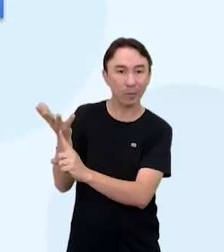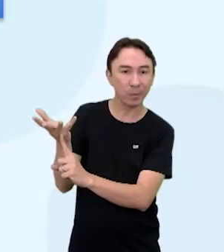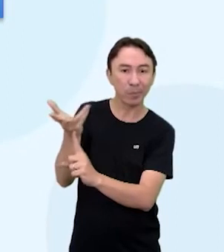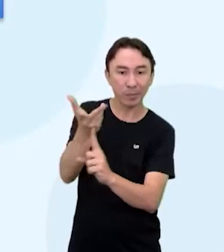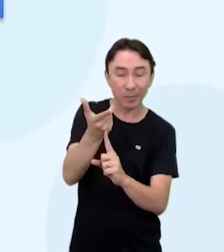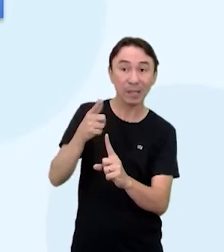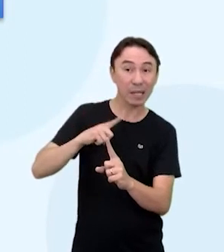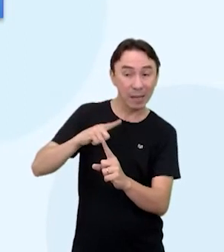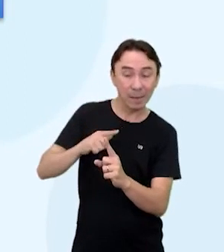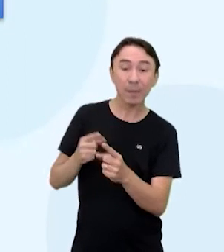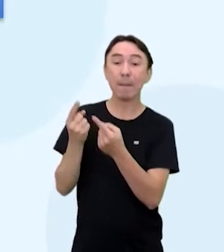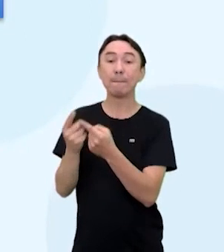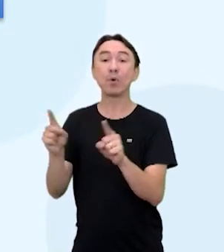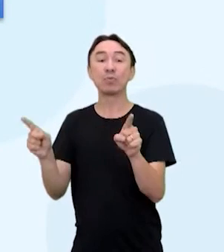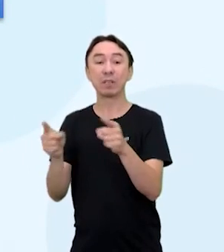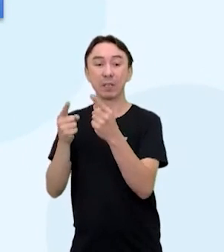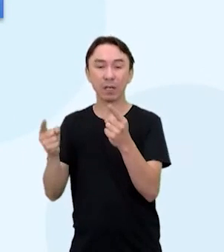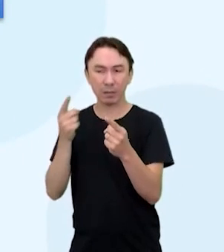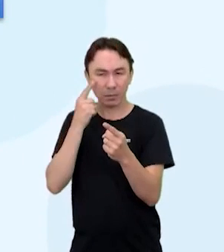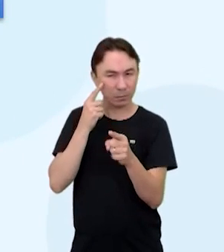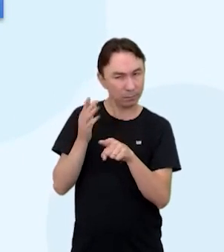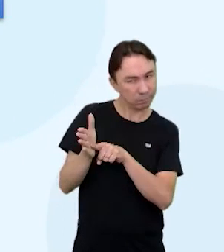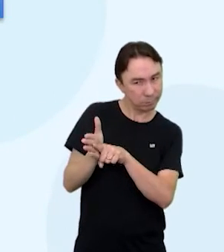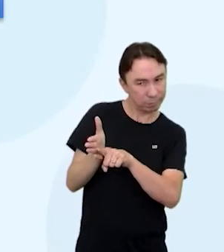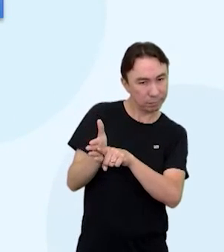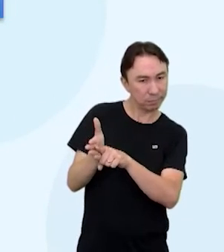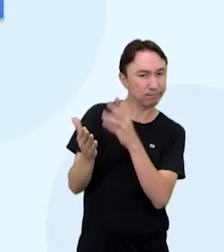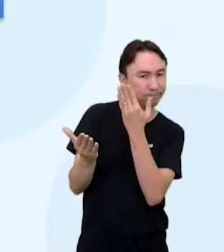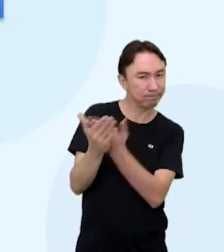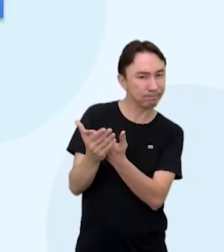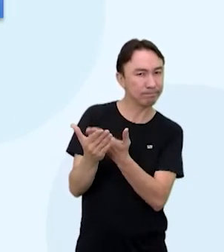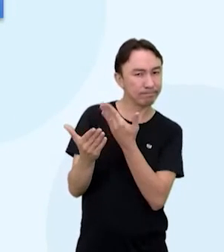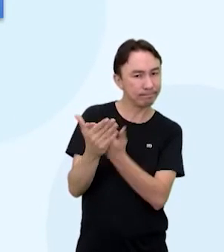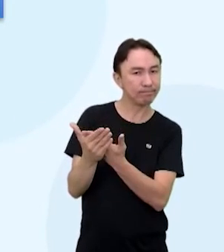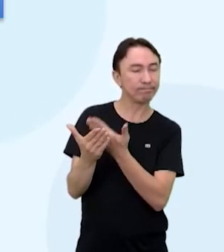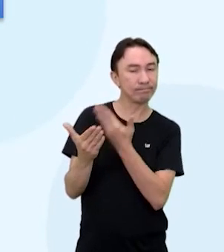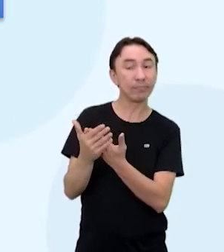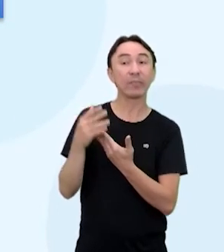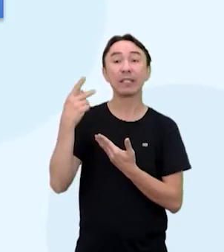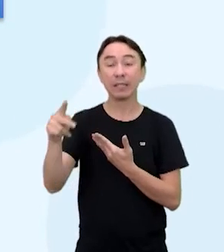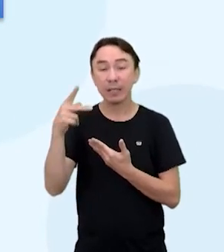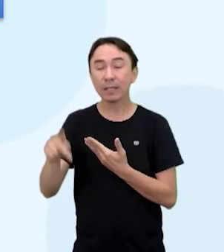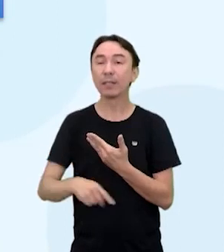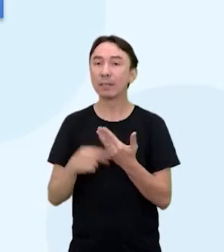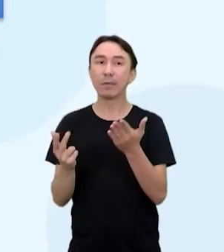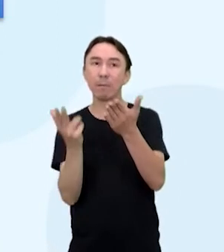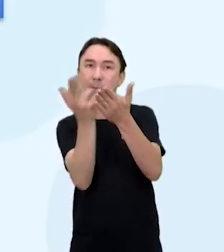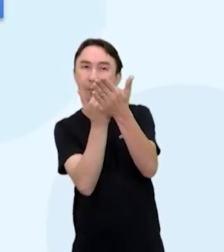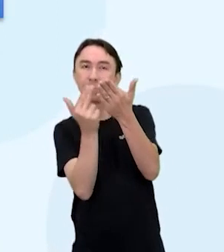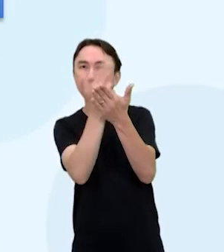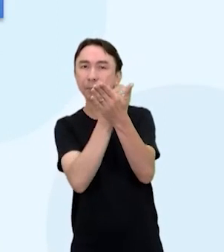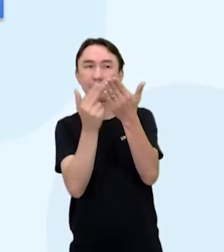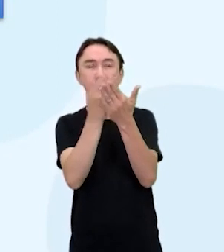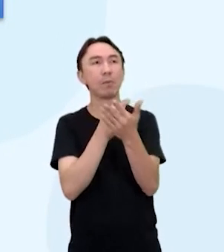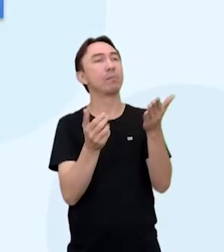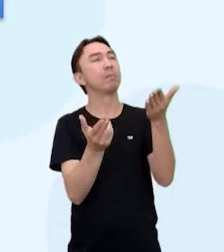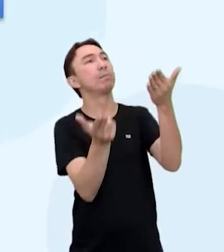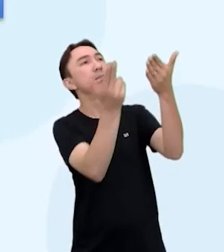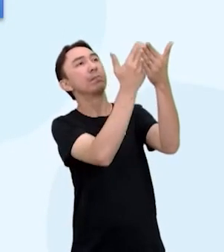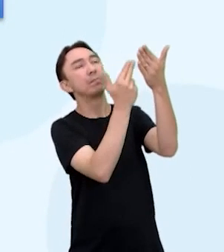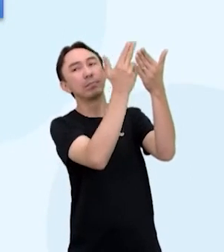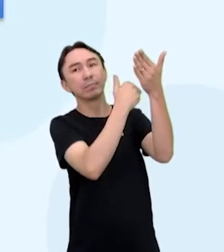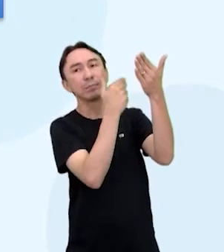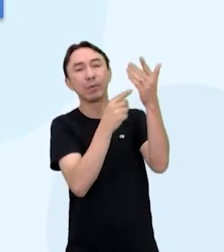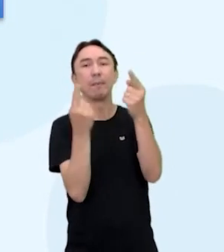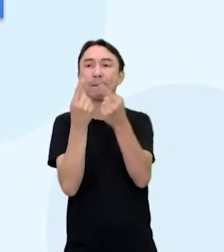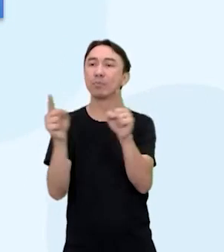visuais. Aqui é interessante salientar que a parte de experimentação aqui, ó, ela acontece em